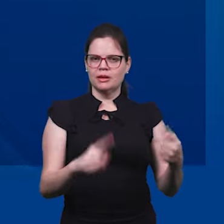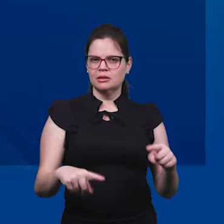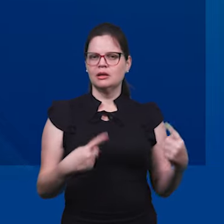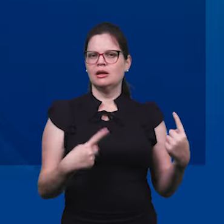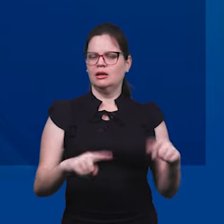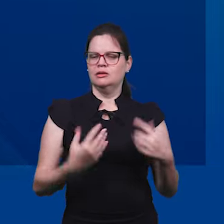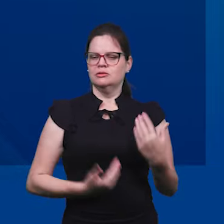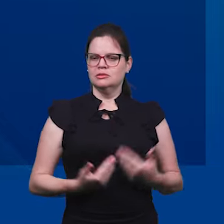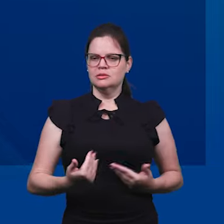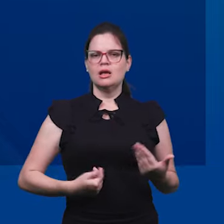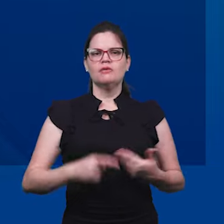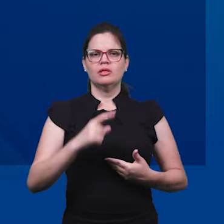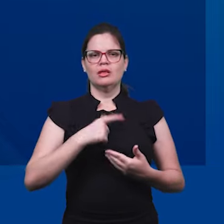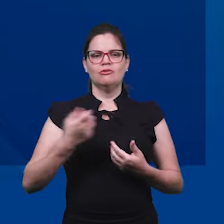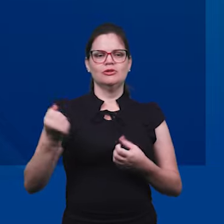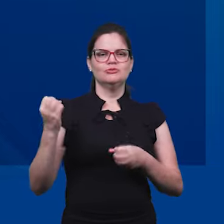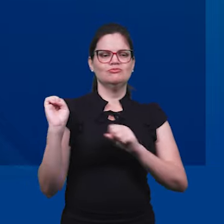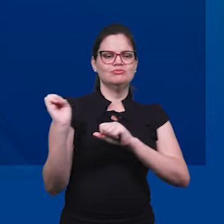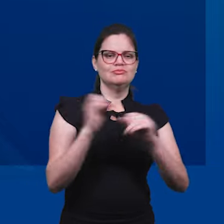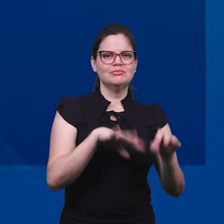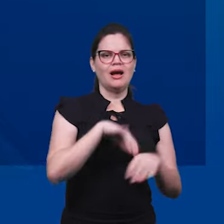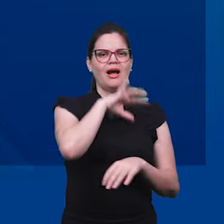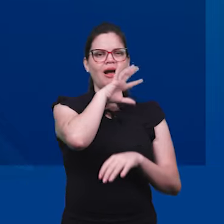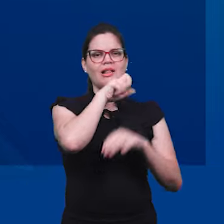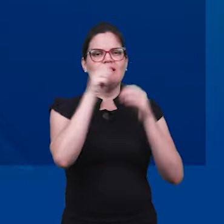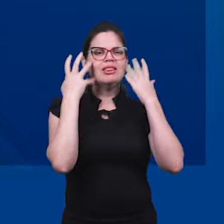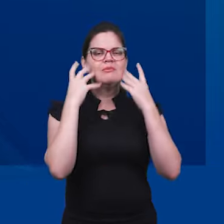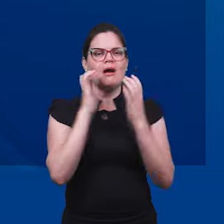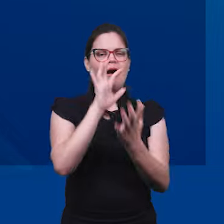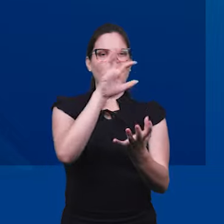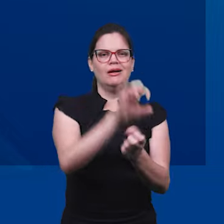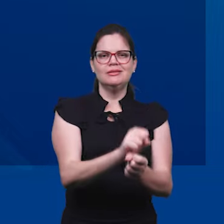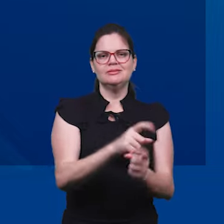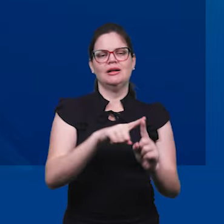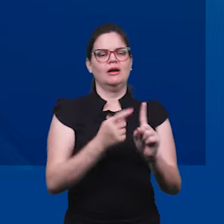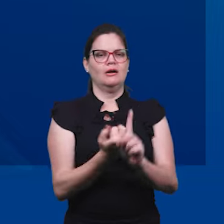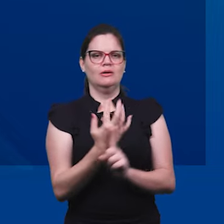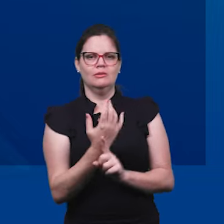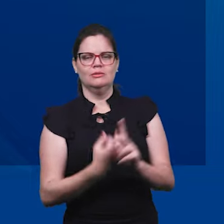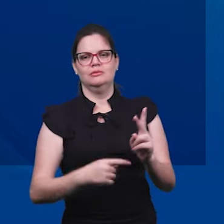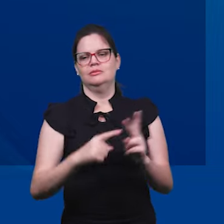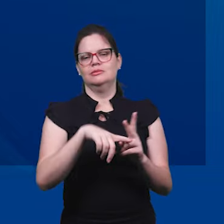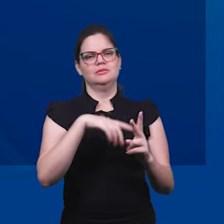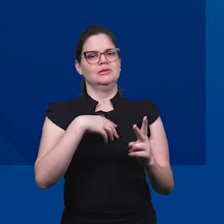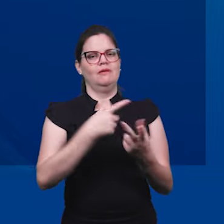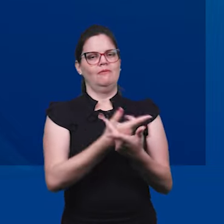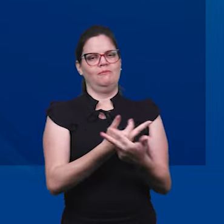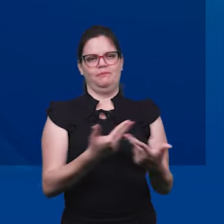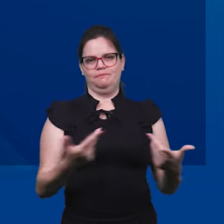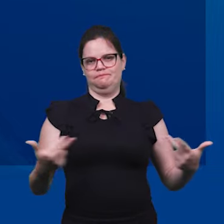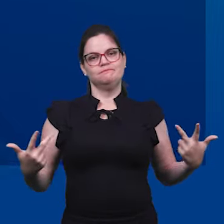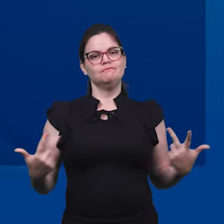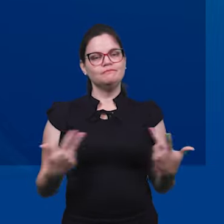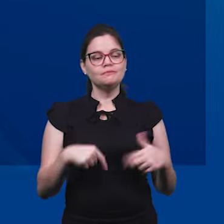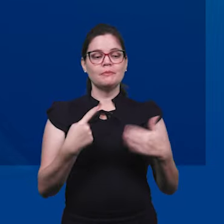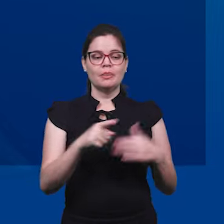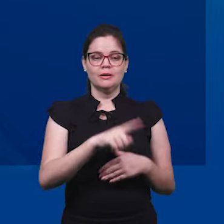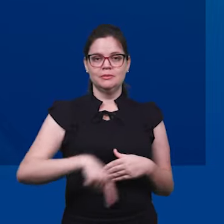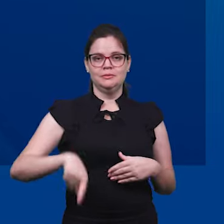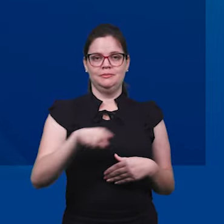perseguida, foi jogada nas arenas, devorada pelos animais, pelas feras, pelos leões, pelos leopardos e